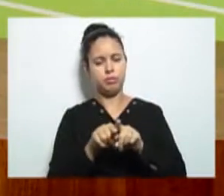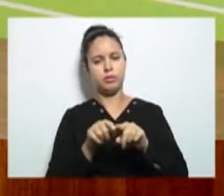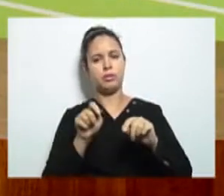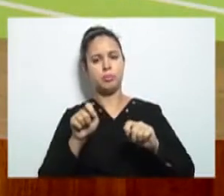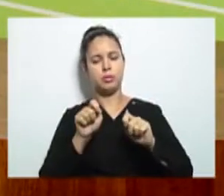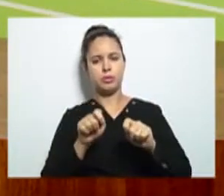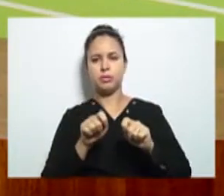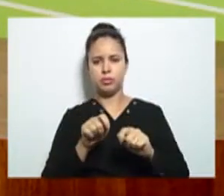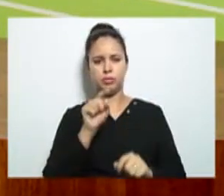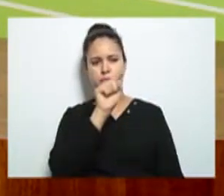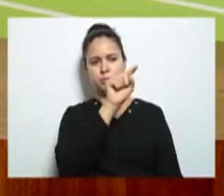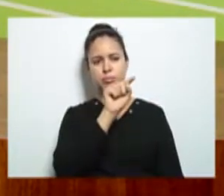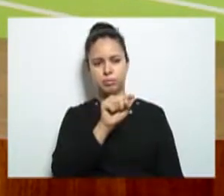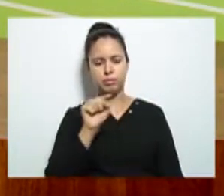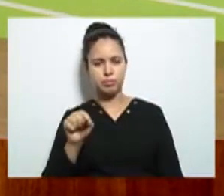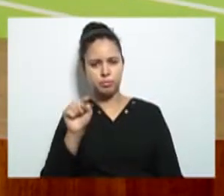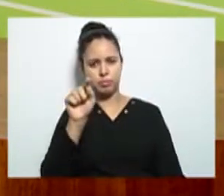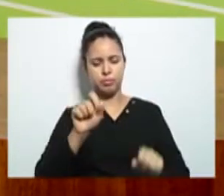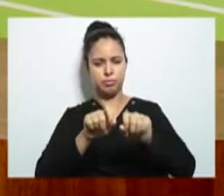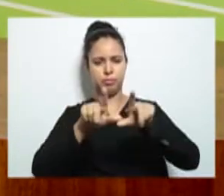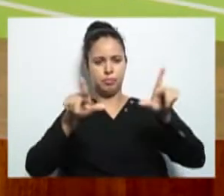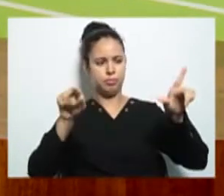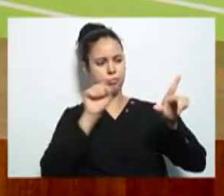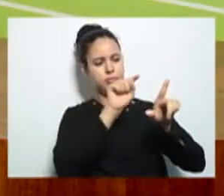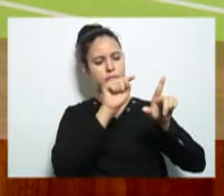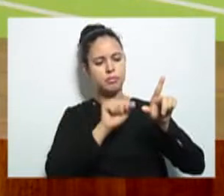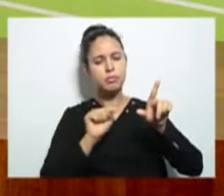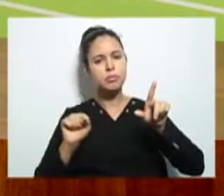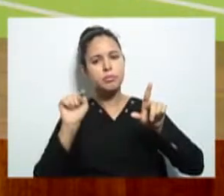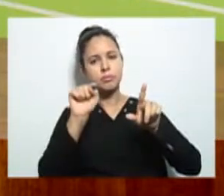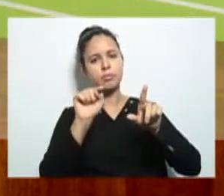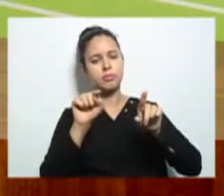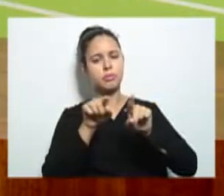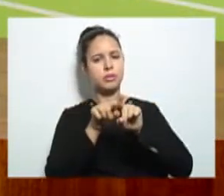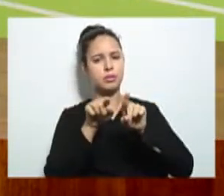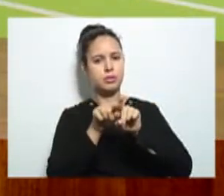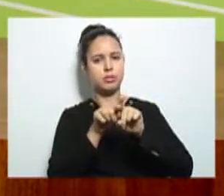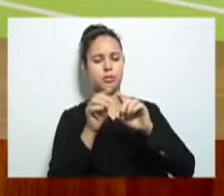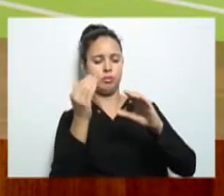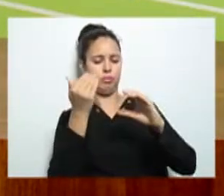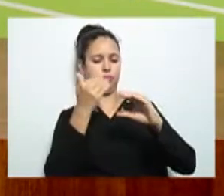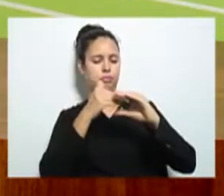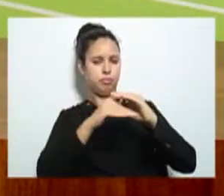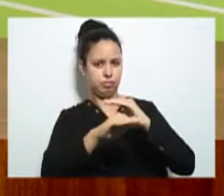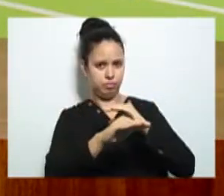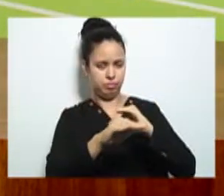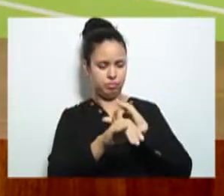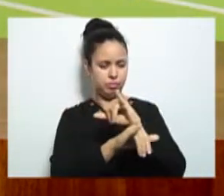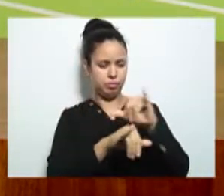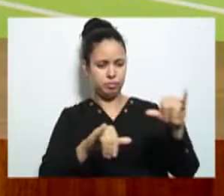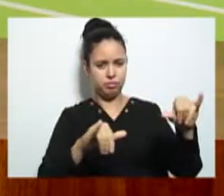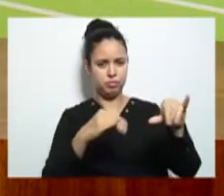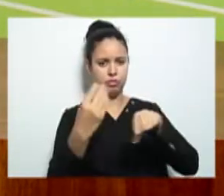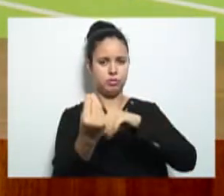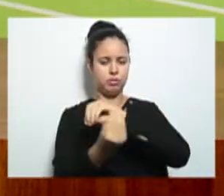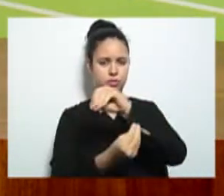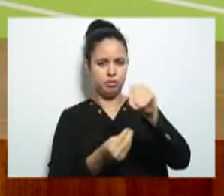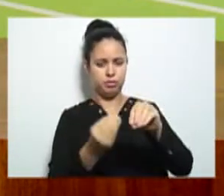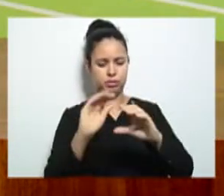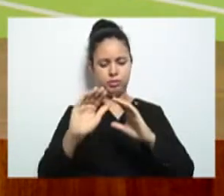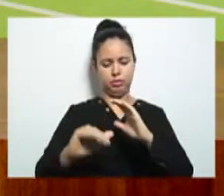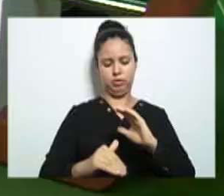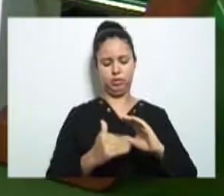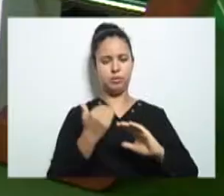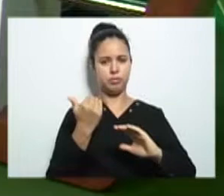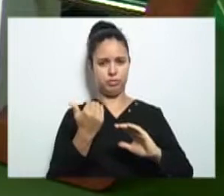na tela lá e ao mesmo tempo que eu estou recebendo a informação, eu estou inserindo a informação, né, para que seja processado e retornado uma outra